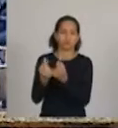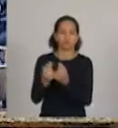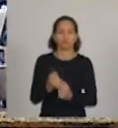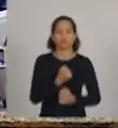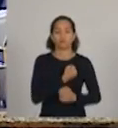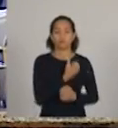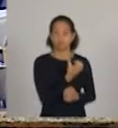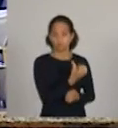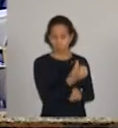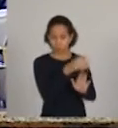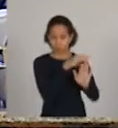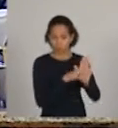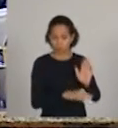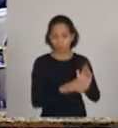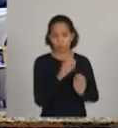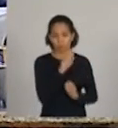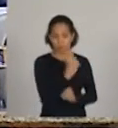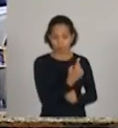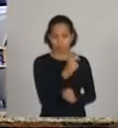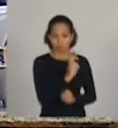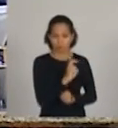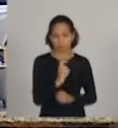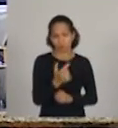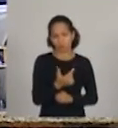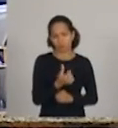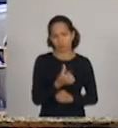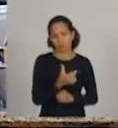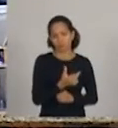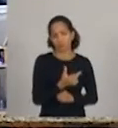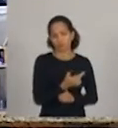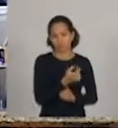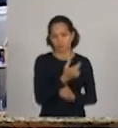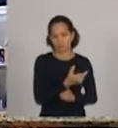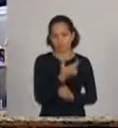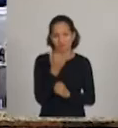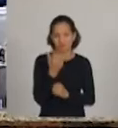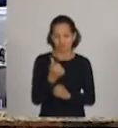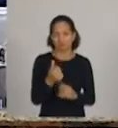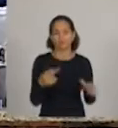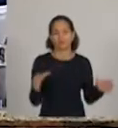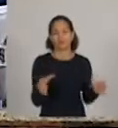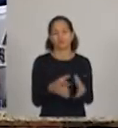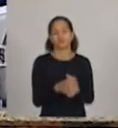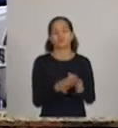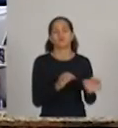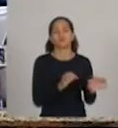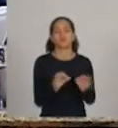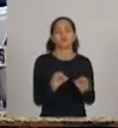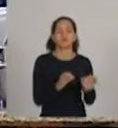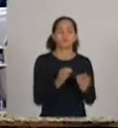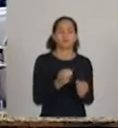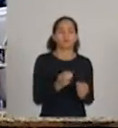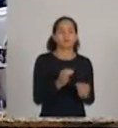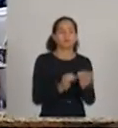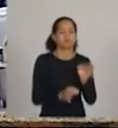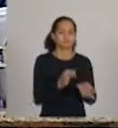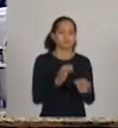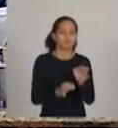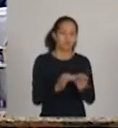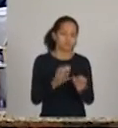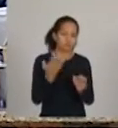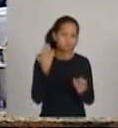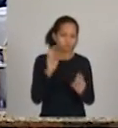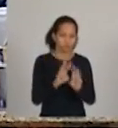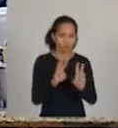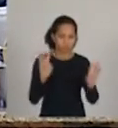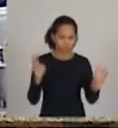da pauta, parecer 155-2021 da Comissão de Justiça, em votação realizada na 11ª reunião ordinária